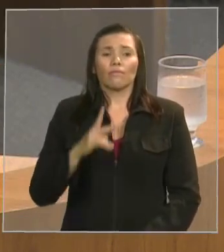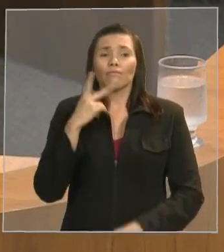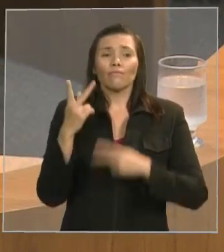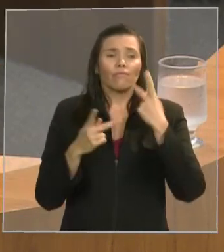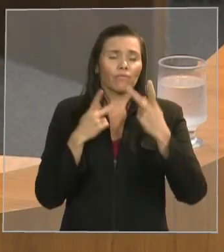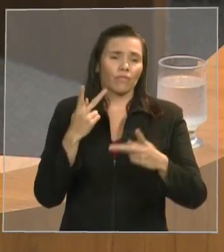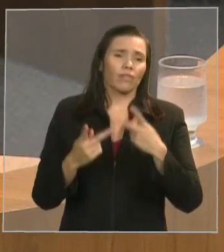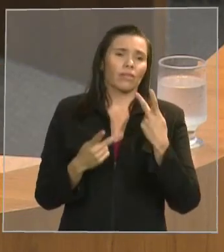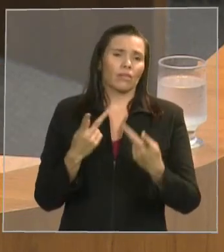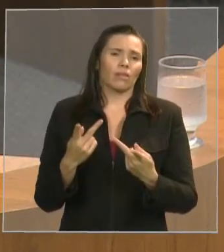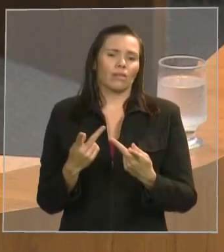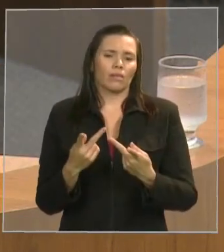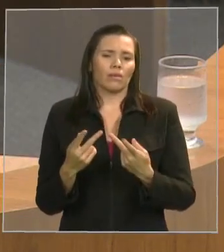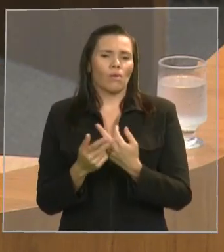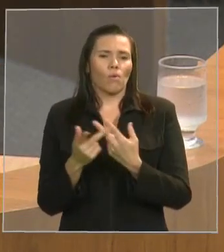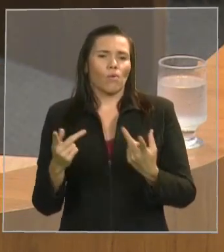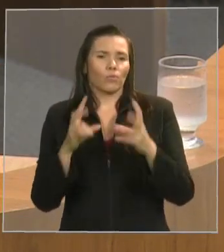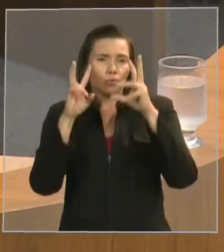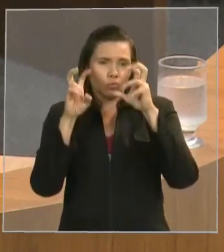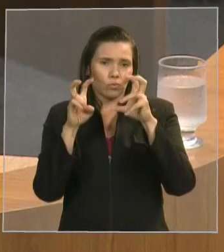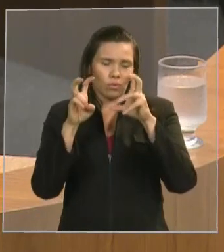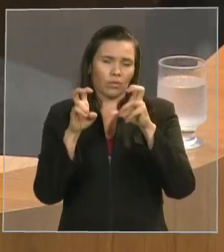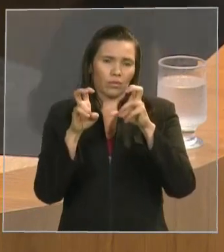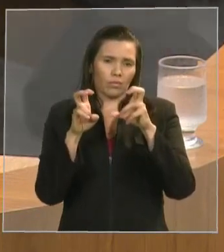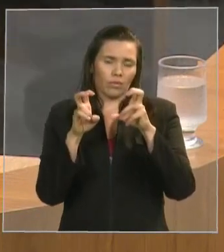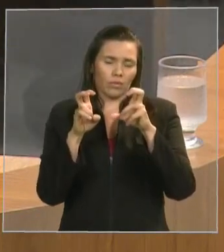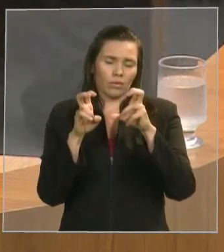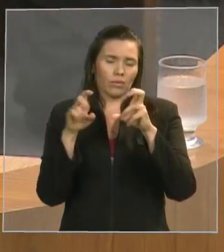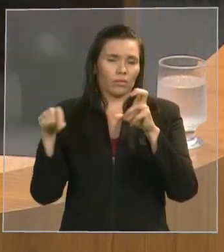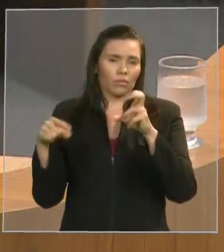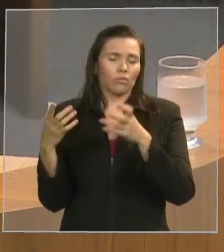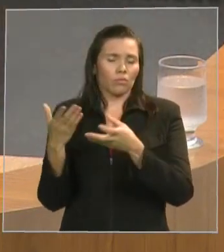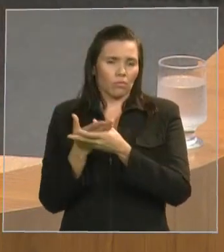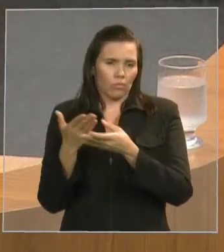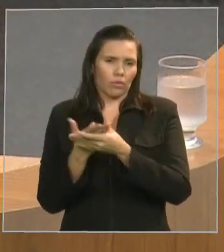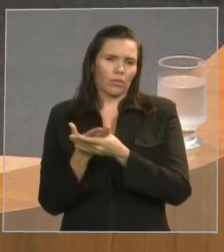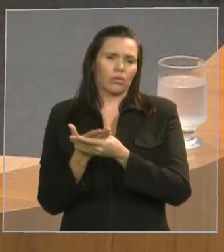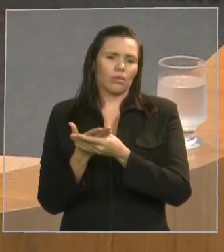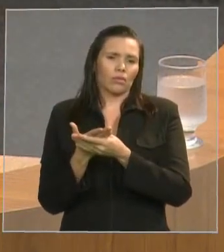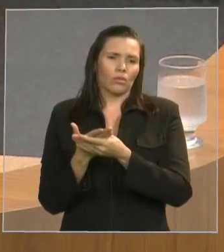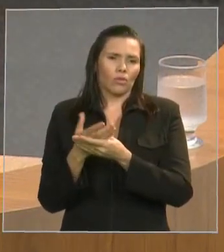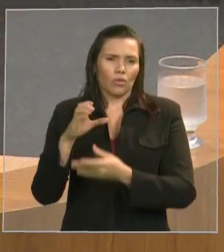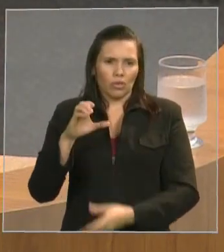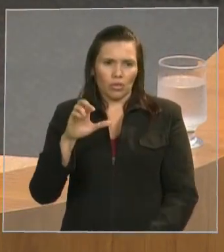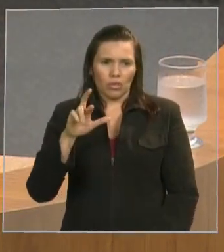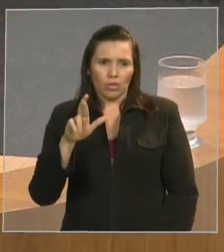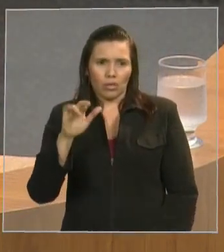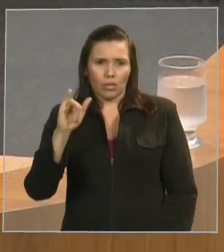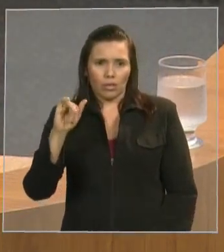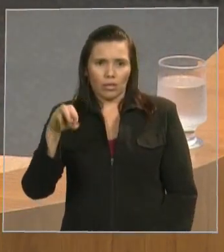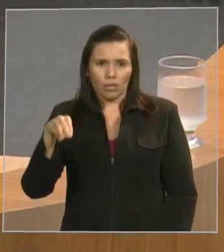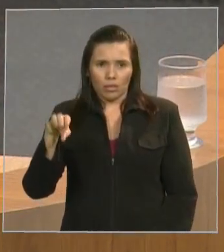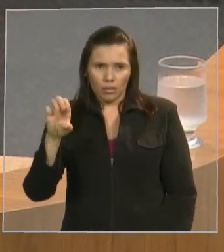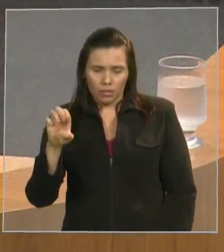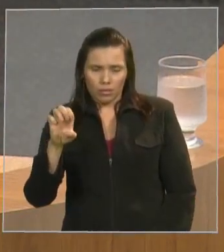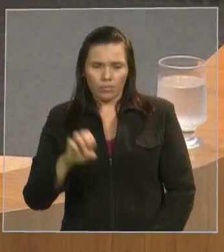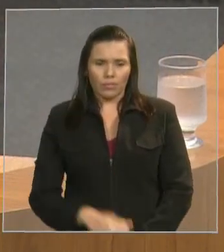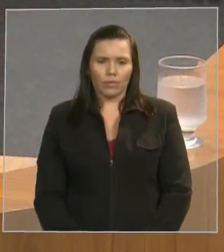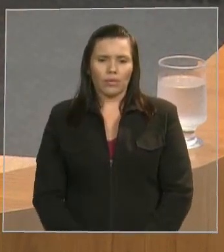a investigação sobre aquele processo, porque o inquérito é